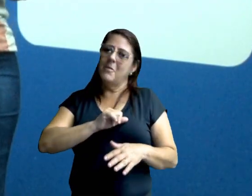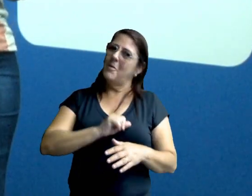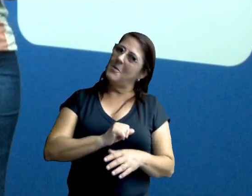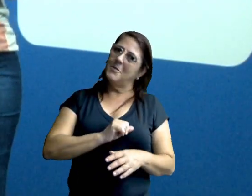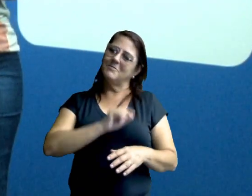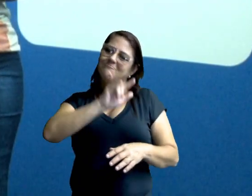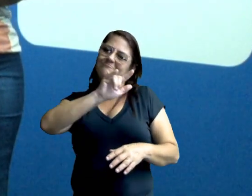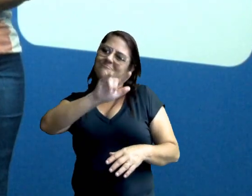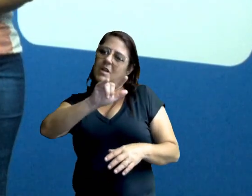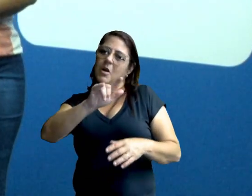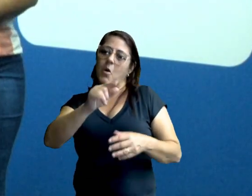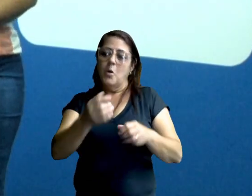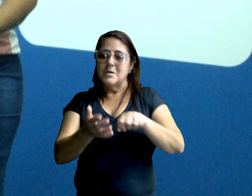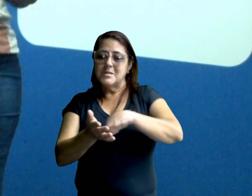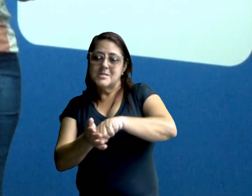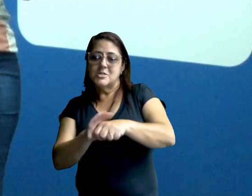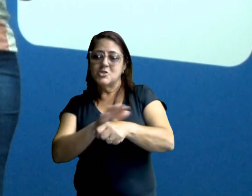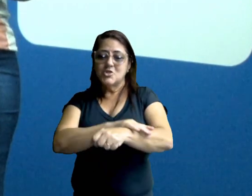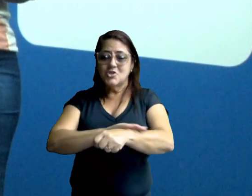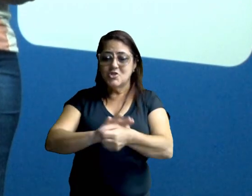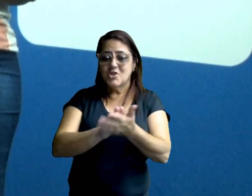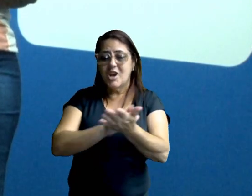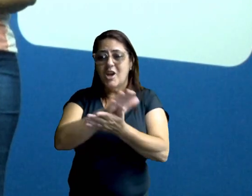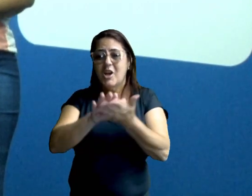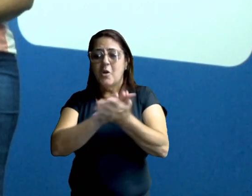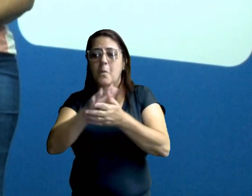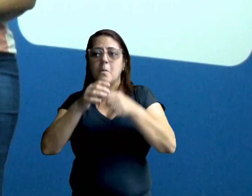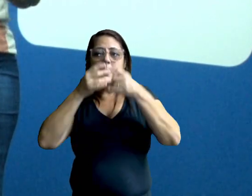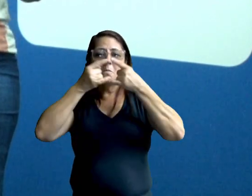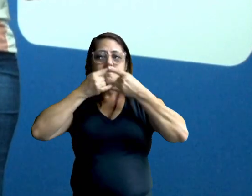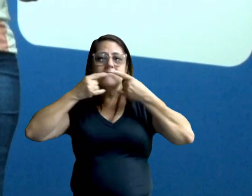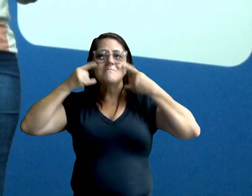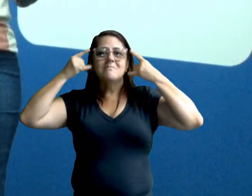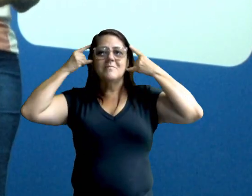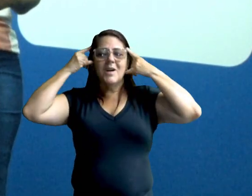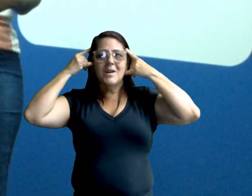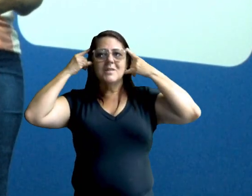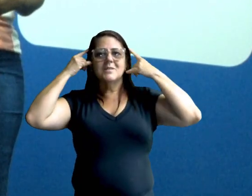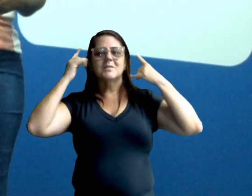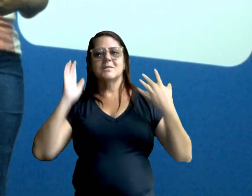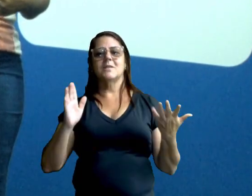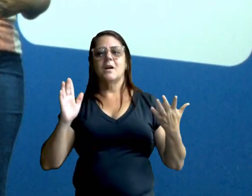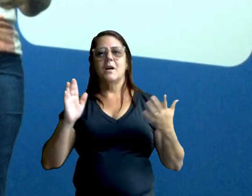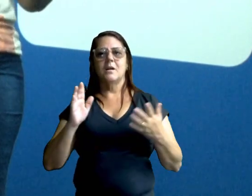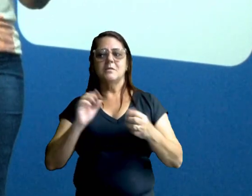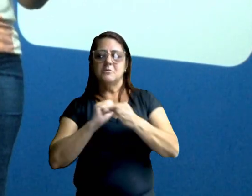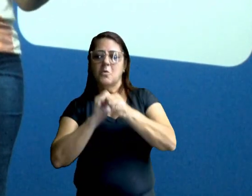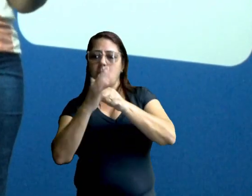Usa álcool em gel, tá bom? Usa máscara, se previne também do